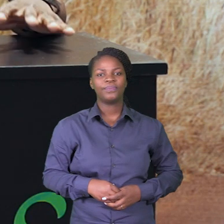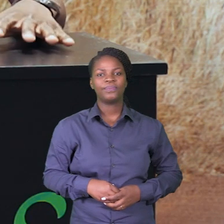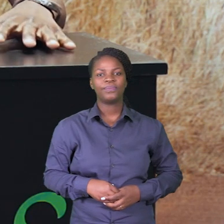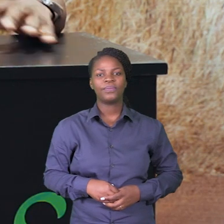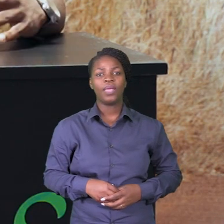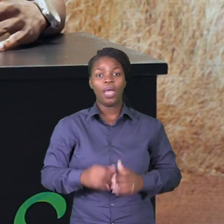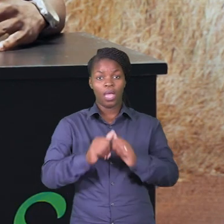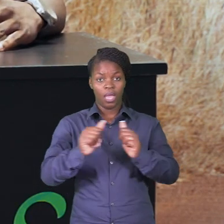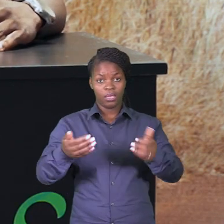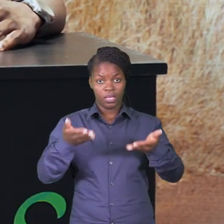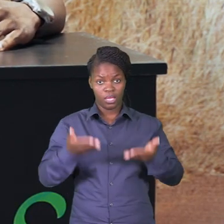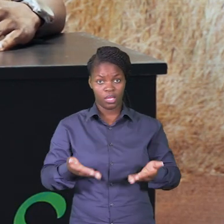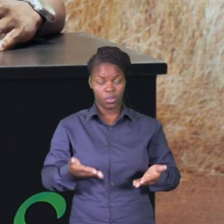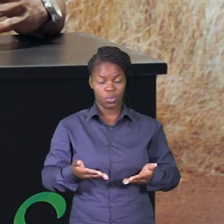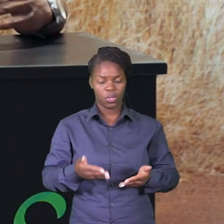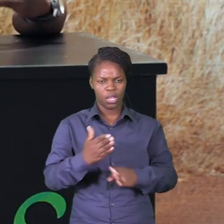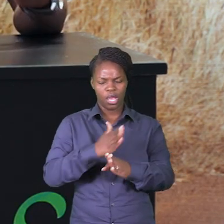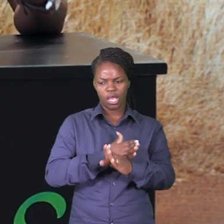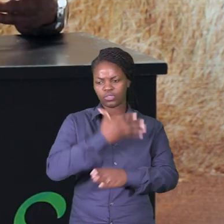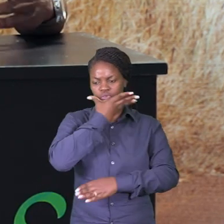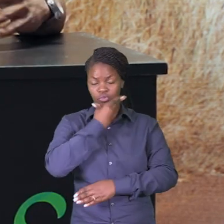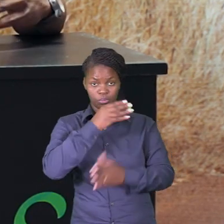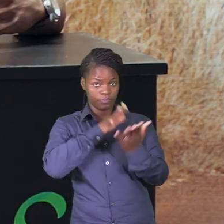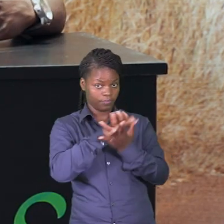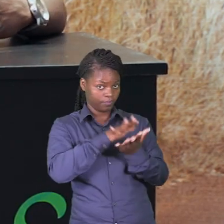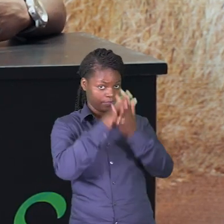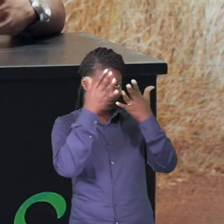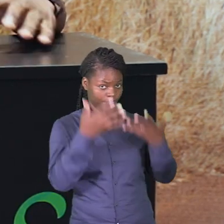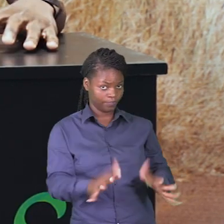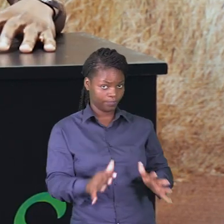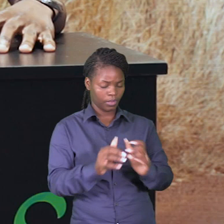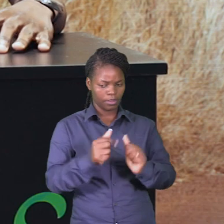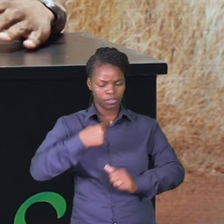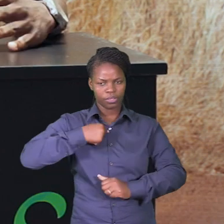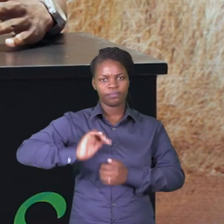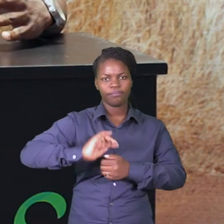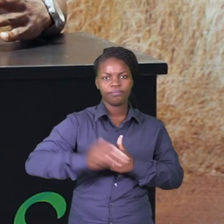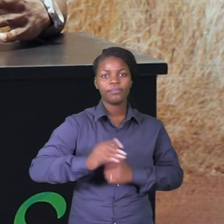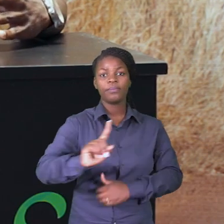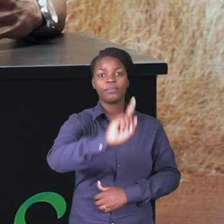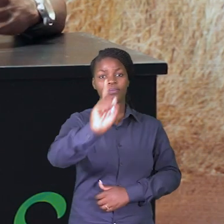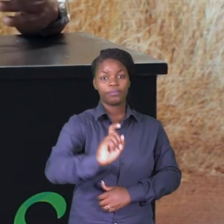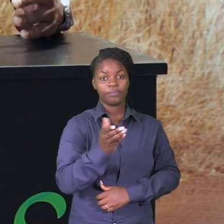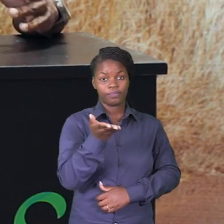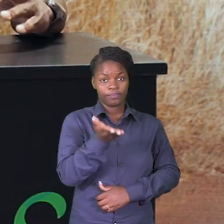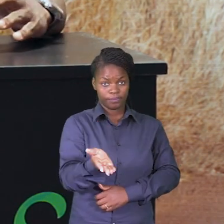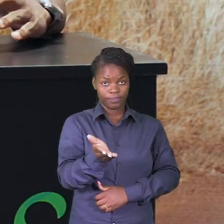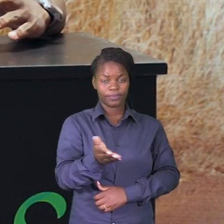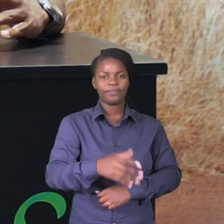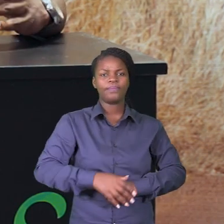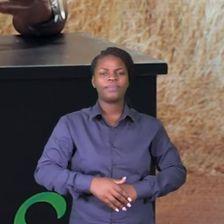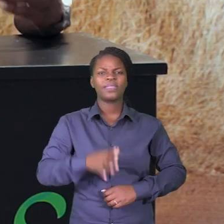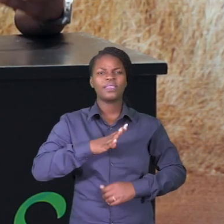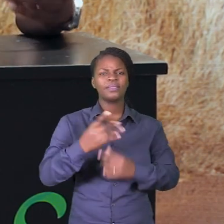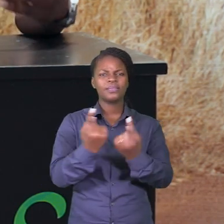escola agora neste momento eh olhando para o que o edrice já falou logo no princípio há de alguma forma